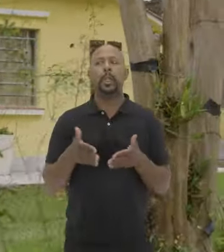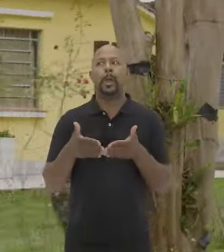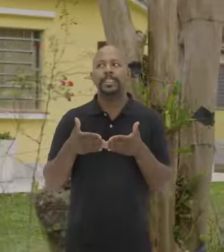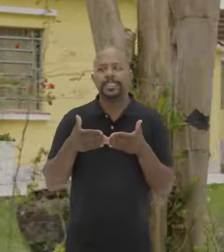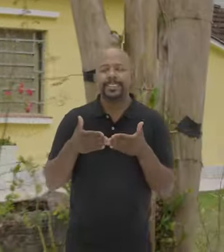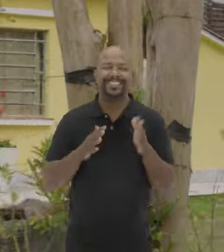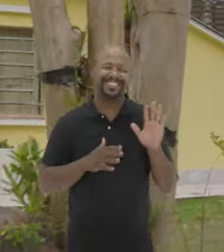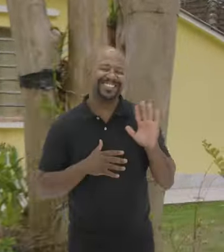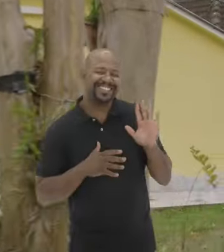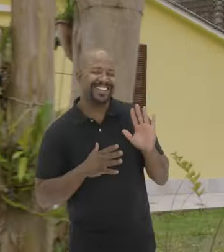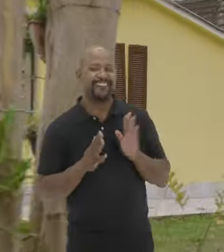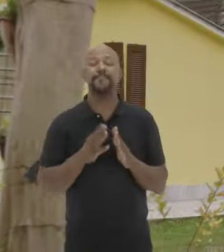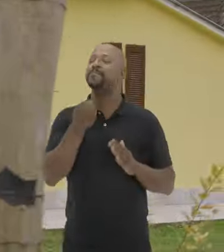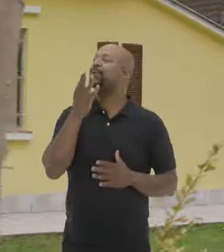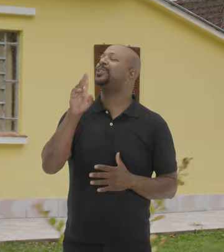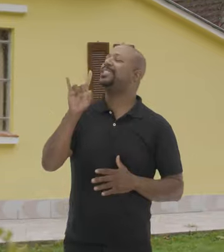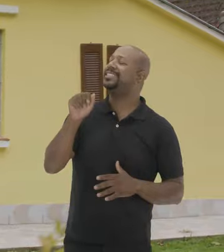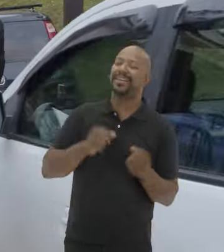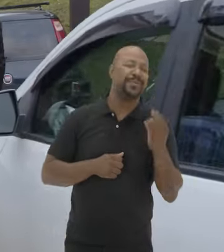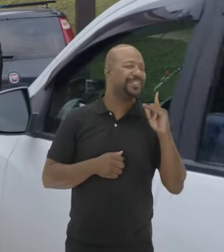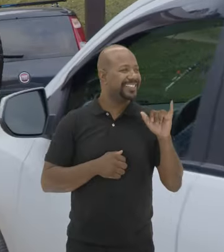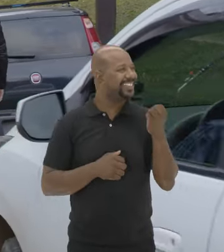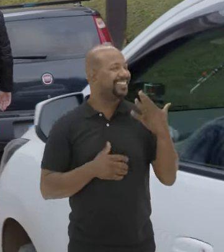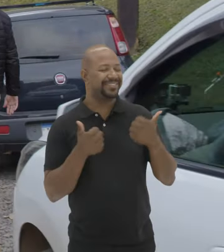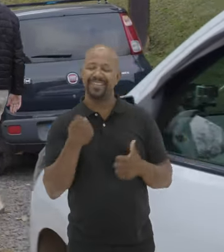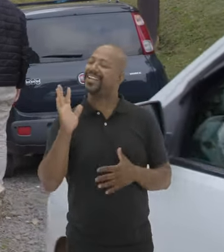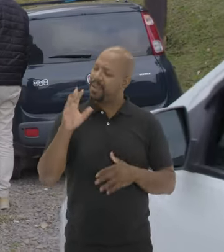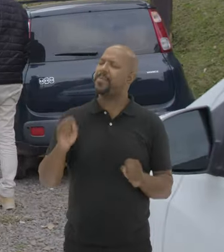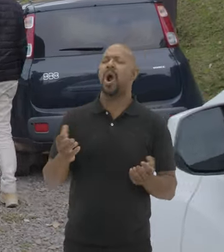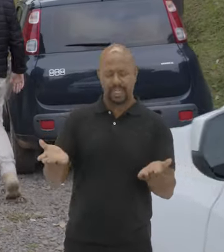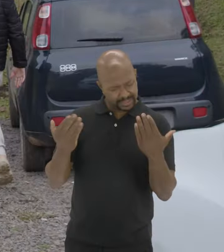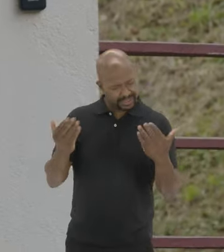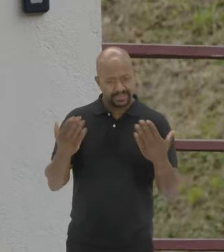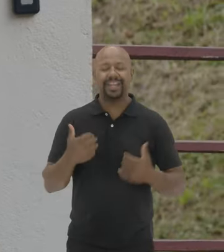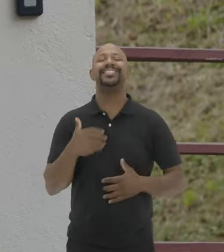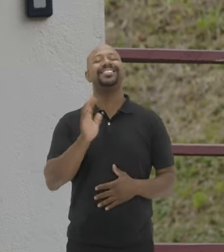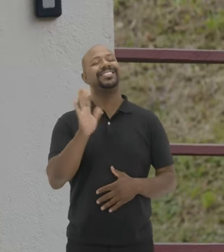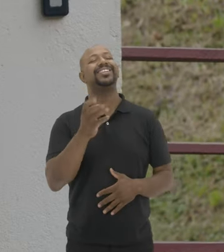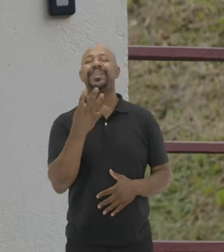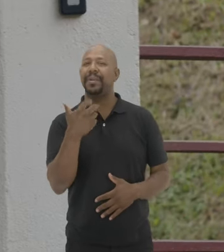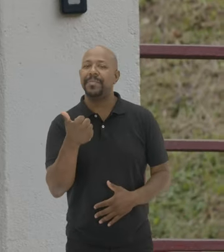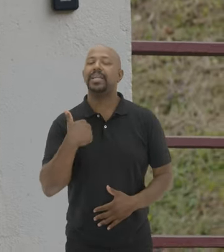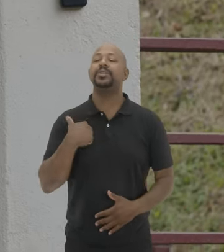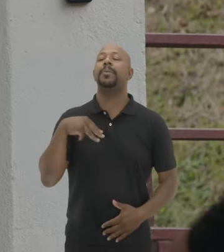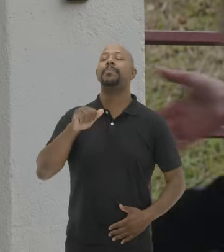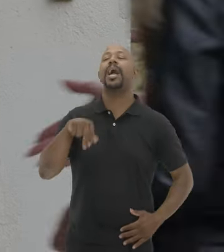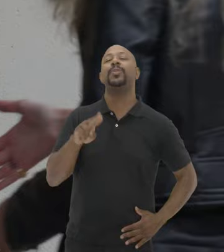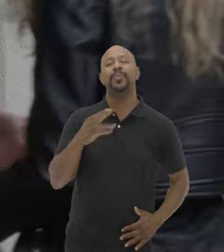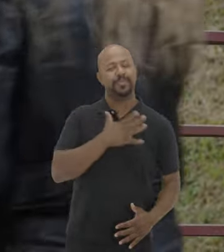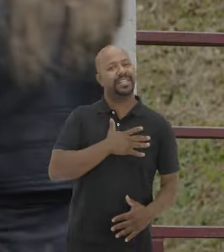Com licença. Bom Olá, dia, bom tudo dia. Bem? Estou entrando. Tudo bom bem, dia. Tudo bem? Eu sou a